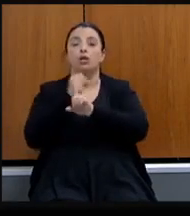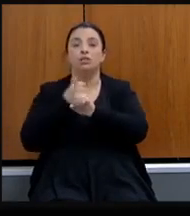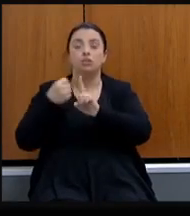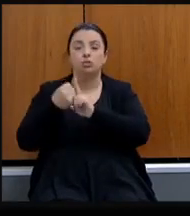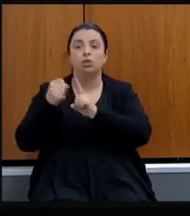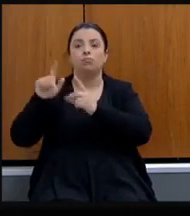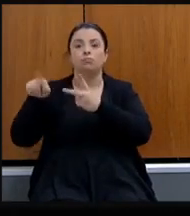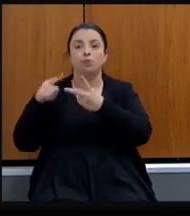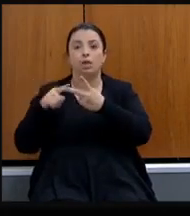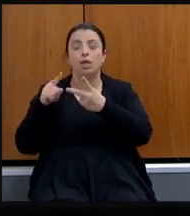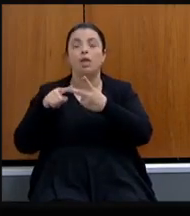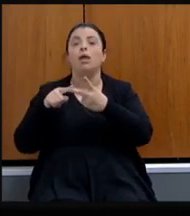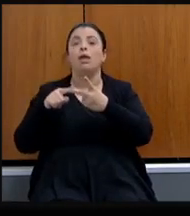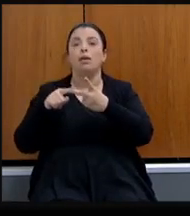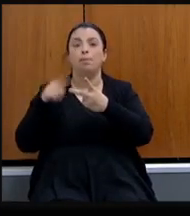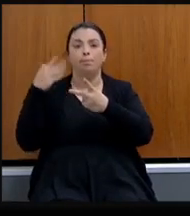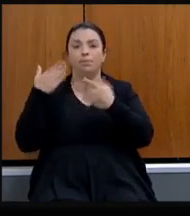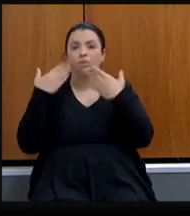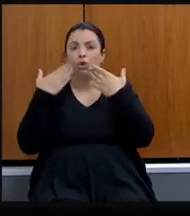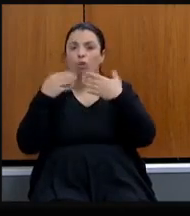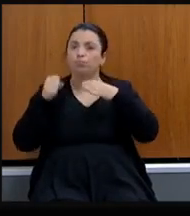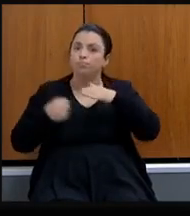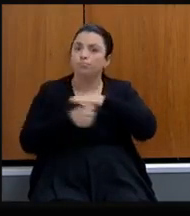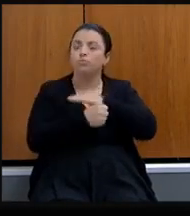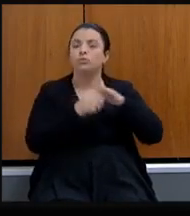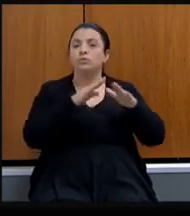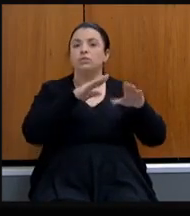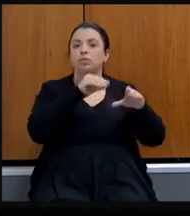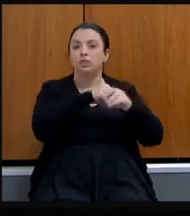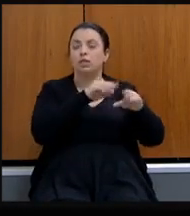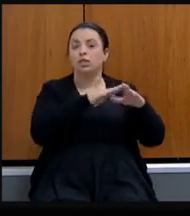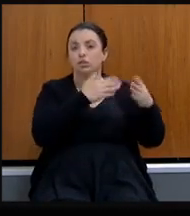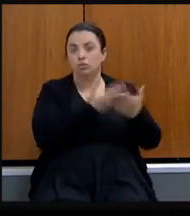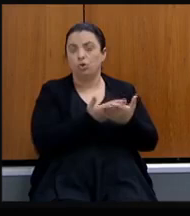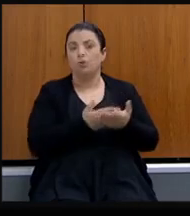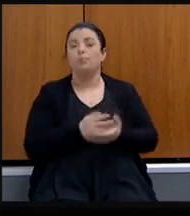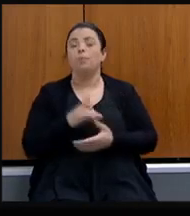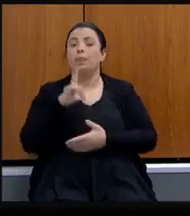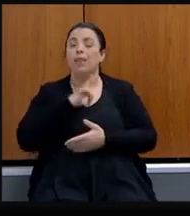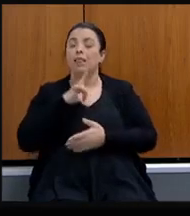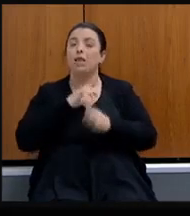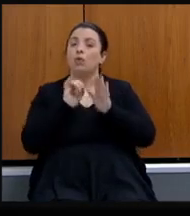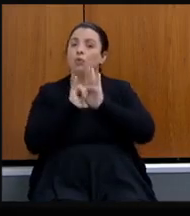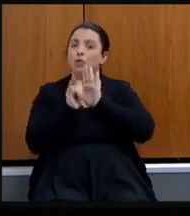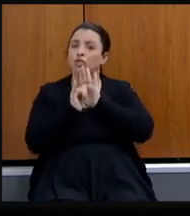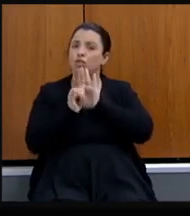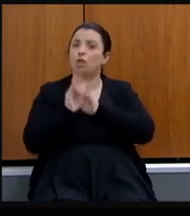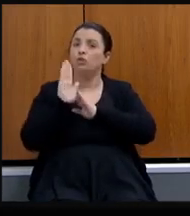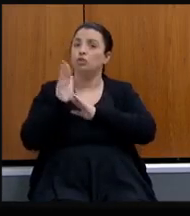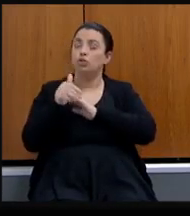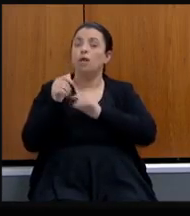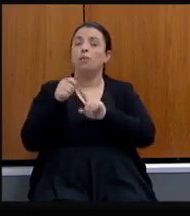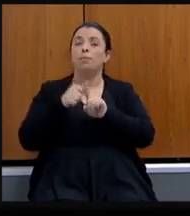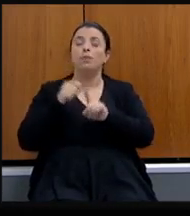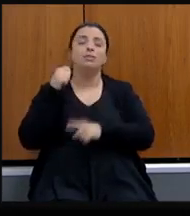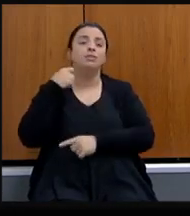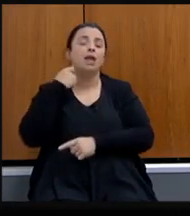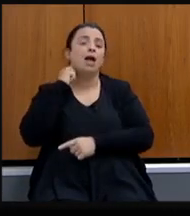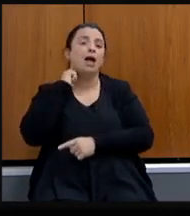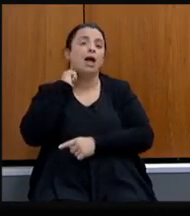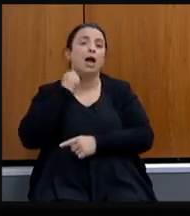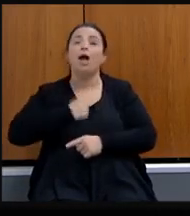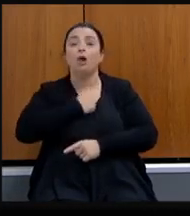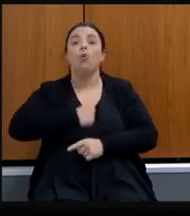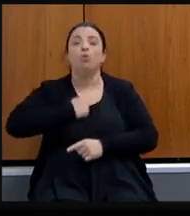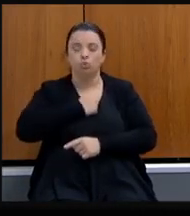a secretária mesmo pelo tem 470 previsto com ele estava em agosto eu queria saber se torna que será uma escolas em